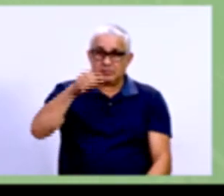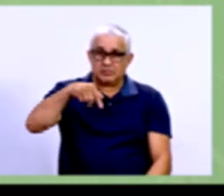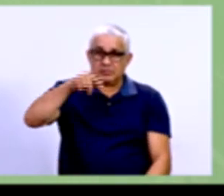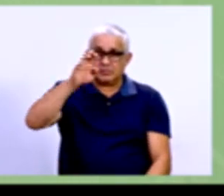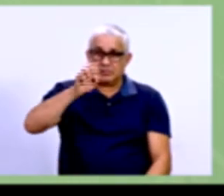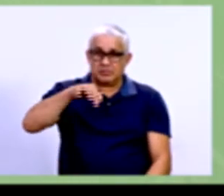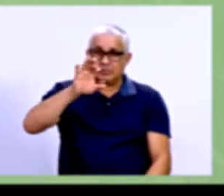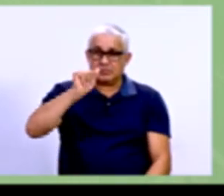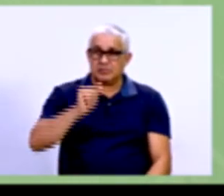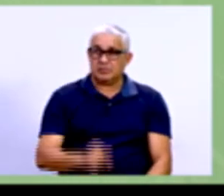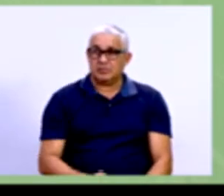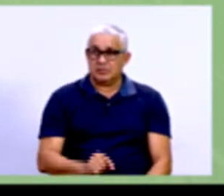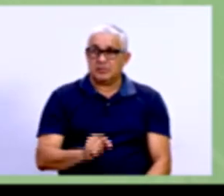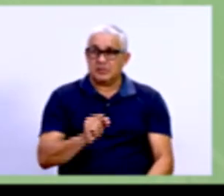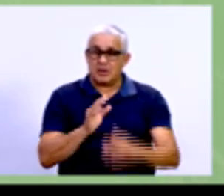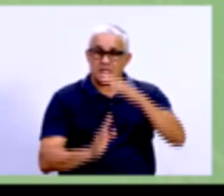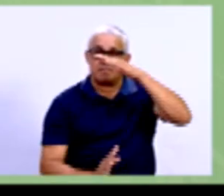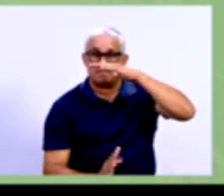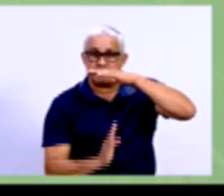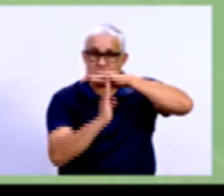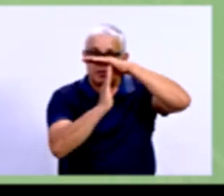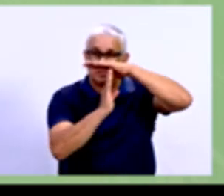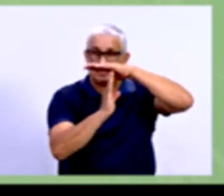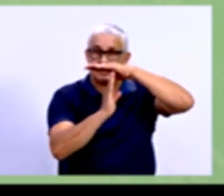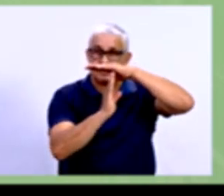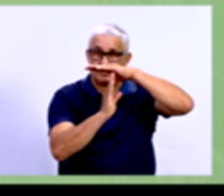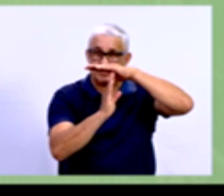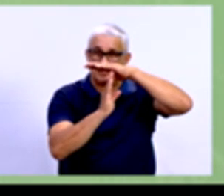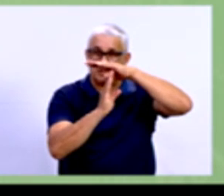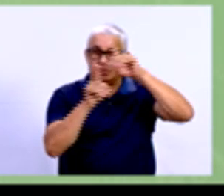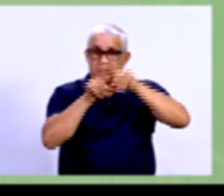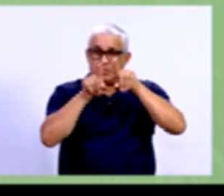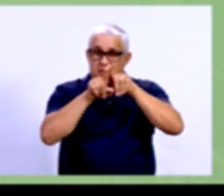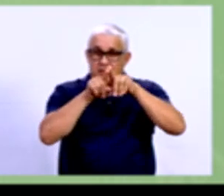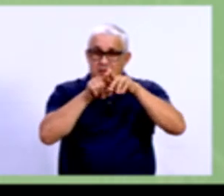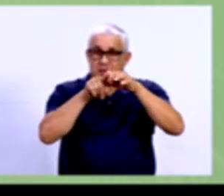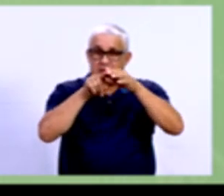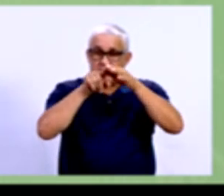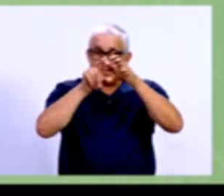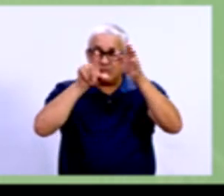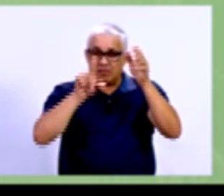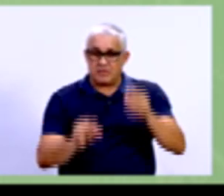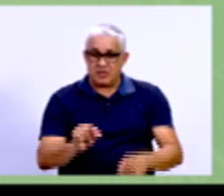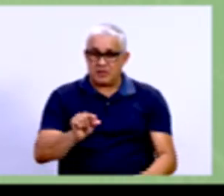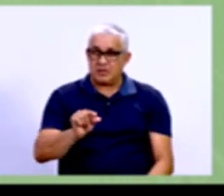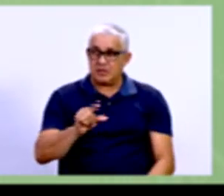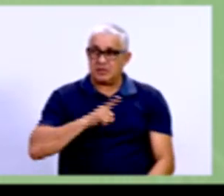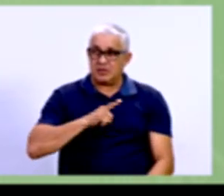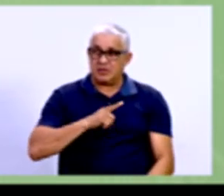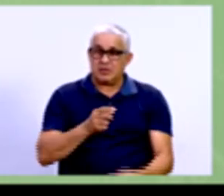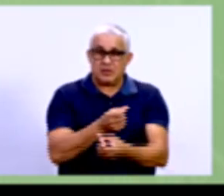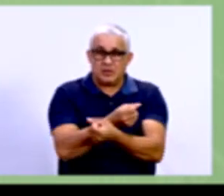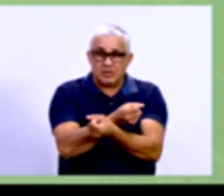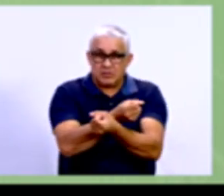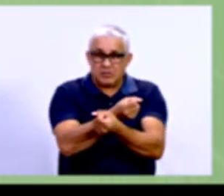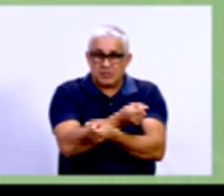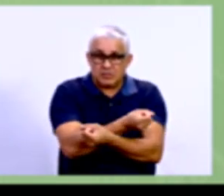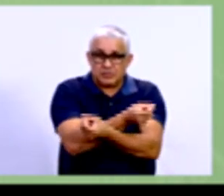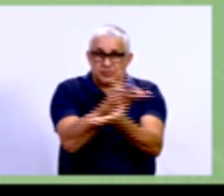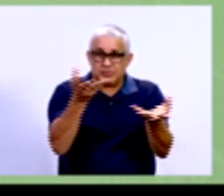as entradas máxima e mínima, tá? Então, aqui, a gente tem uma distribuição de frequências,